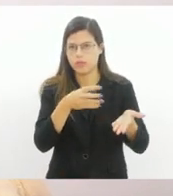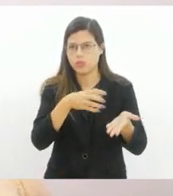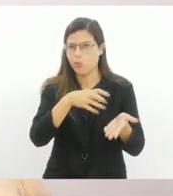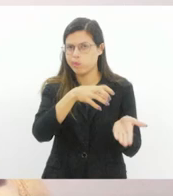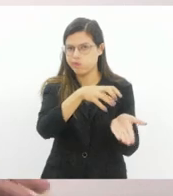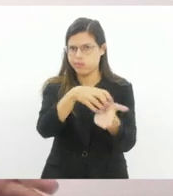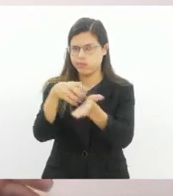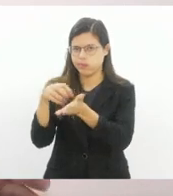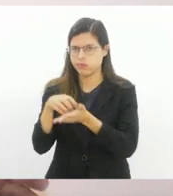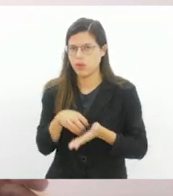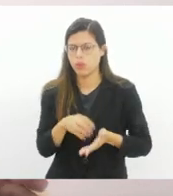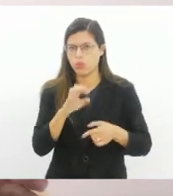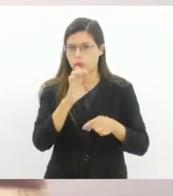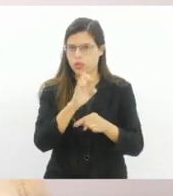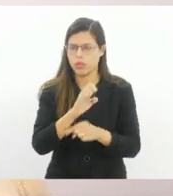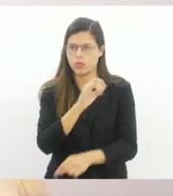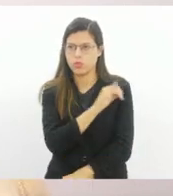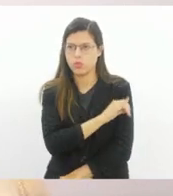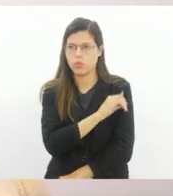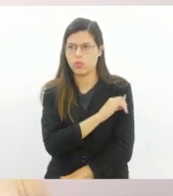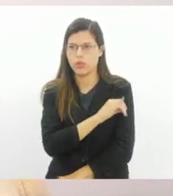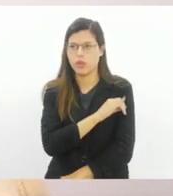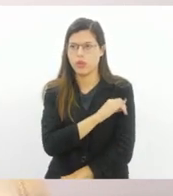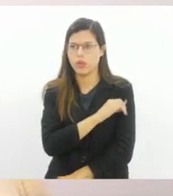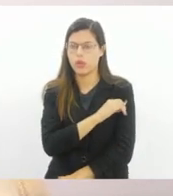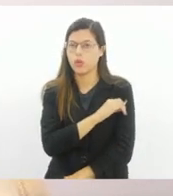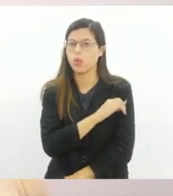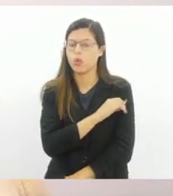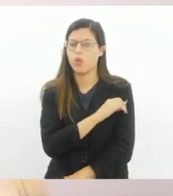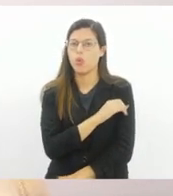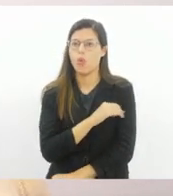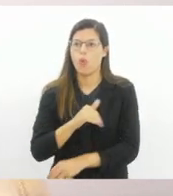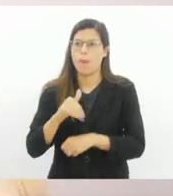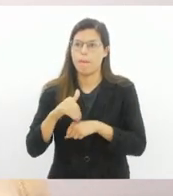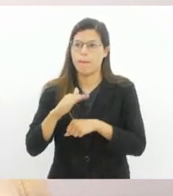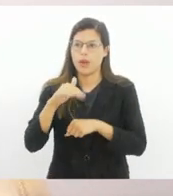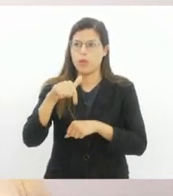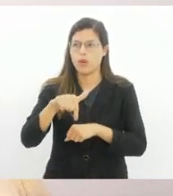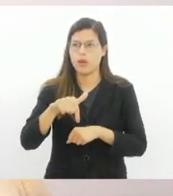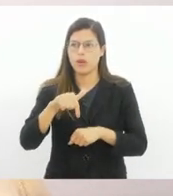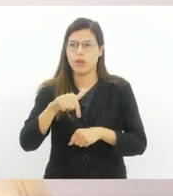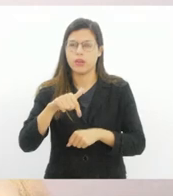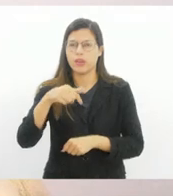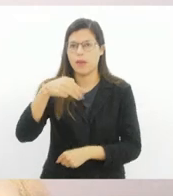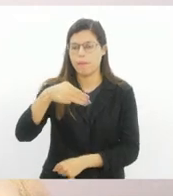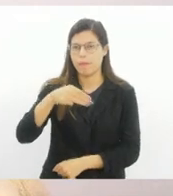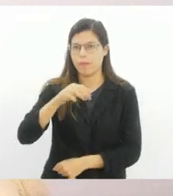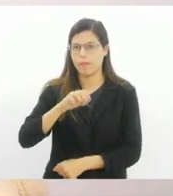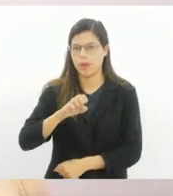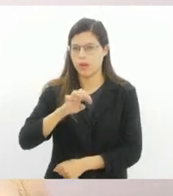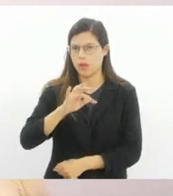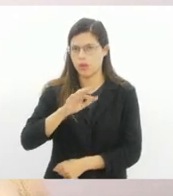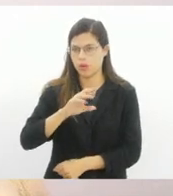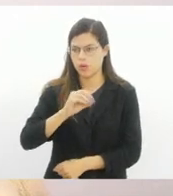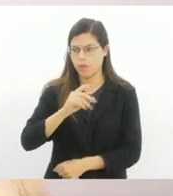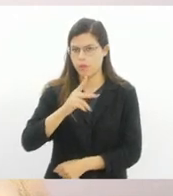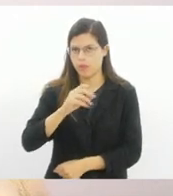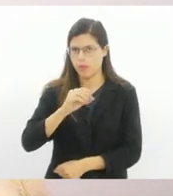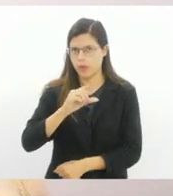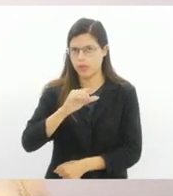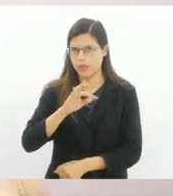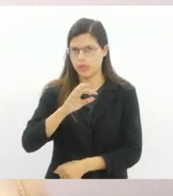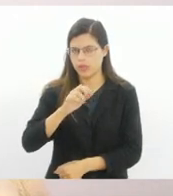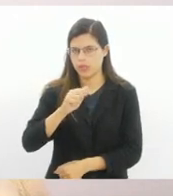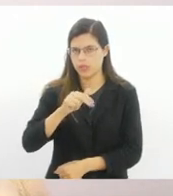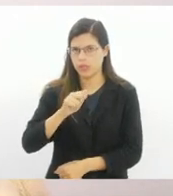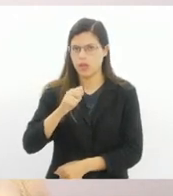no estado do Rio de Janeiro, com uma maior concentração na Metropolitana 1 e 2. Né? E aí a